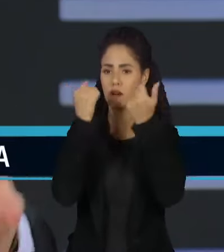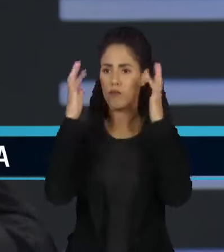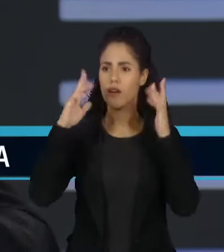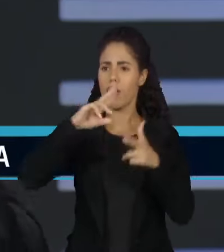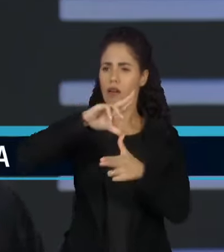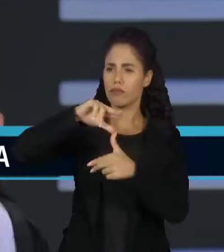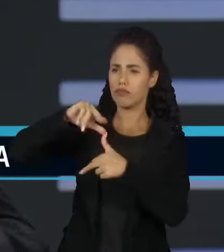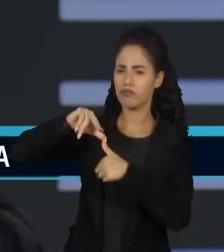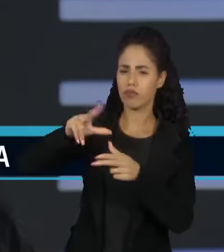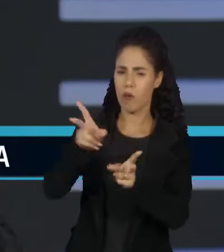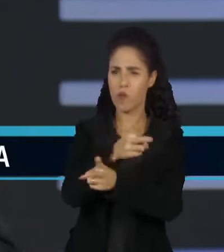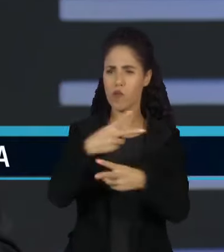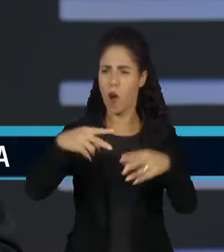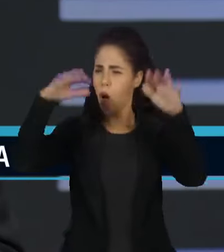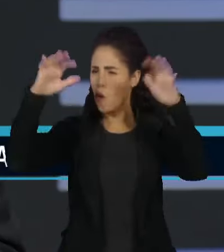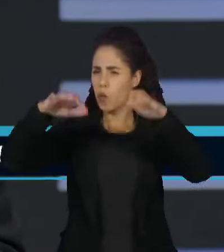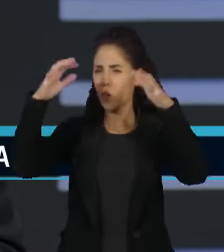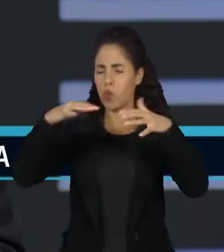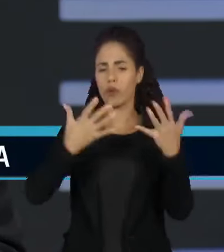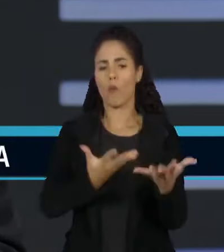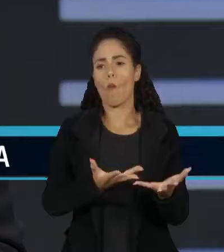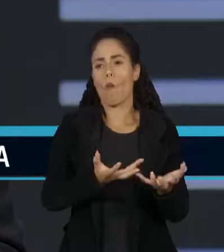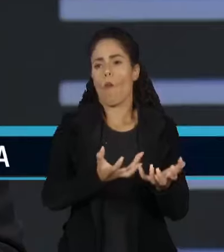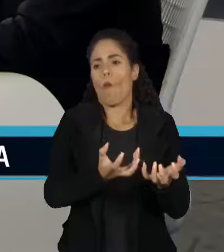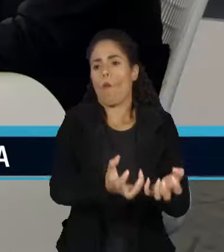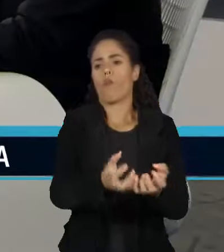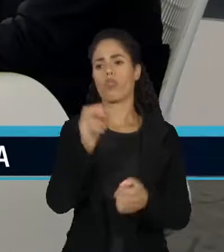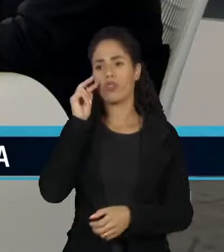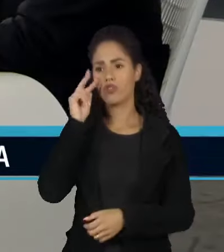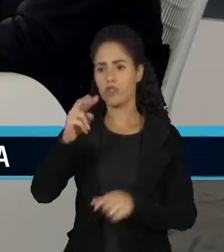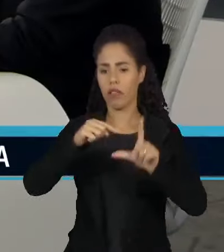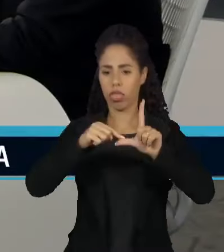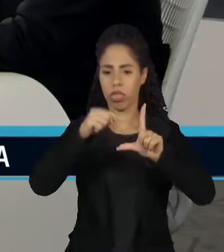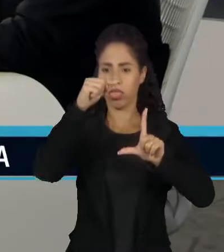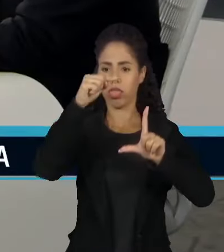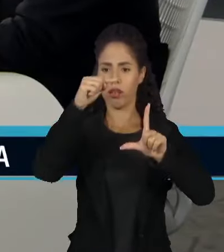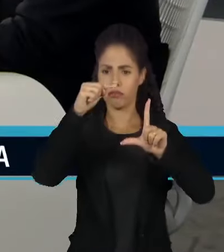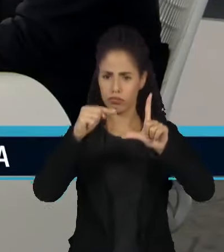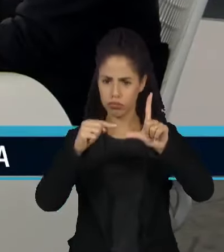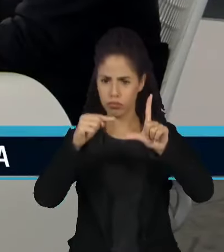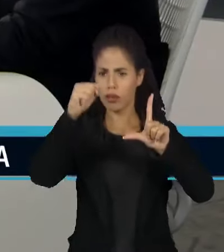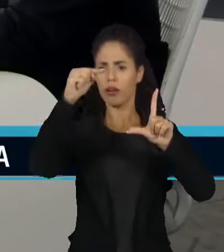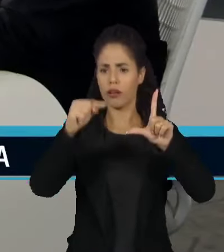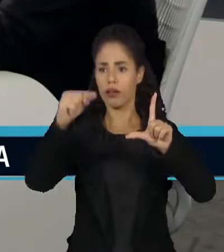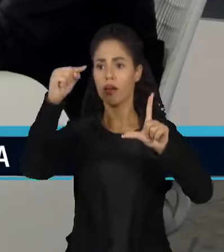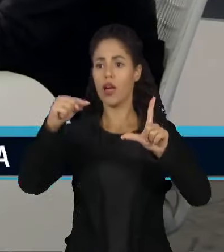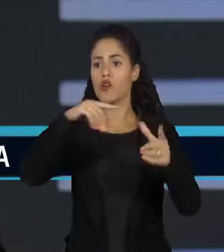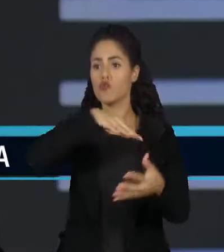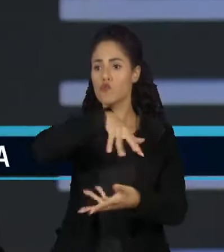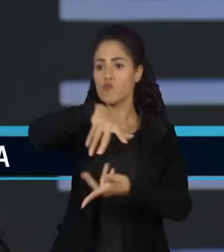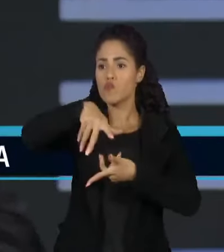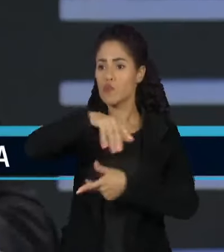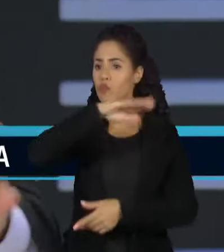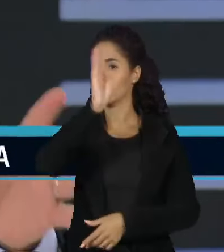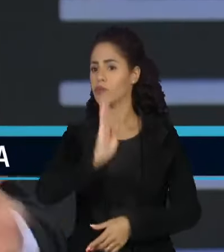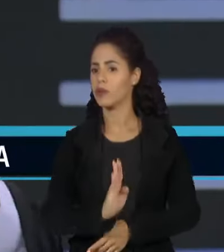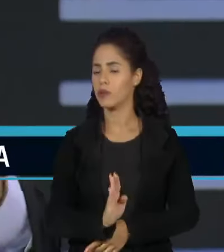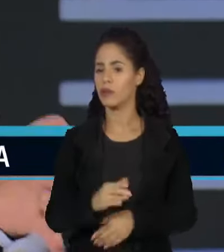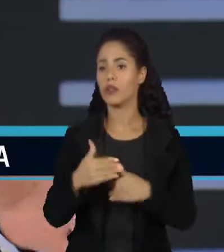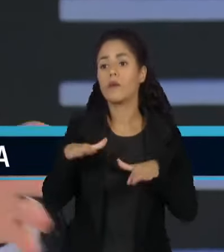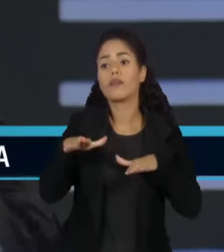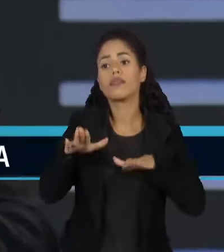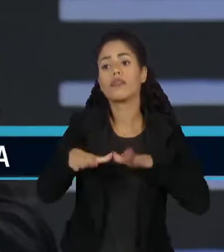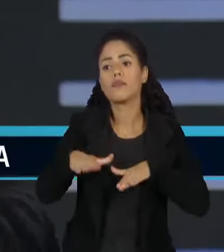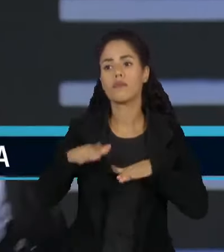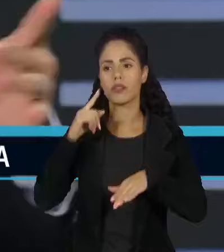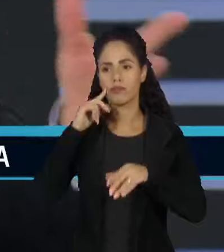Tornado, chuva, seca e etc. Você vê a curva desses gráficos, é impressionante no mundo inteiro. Então, assim, tem independente da discussão da causa,